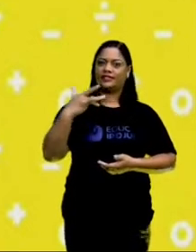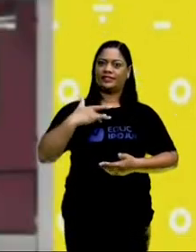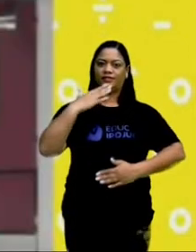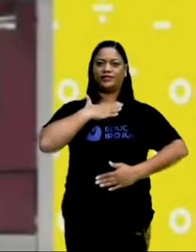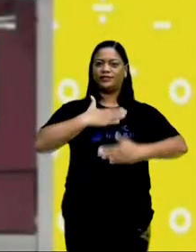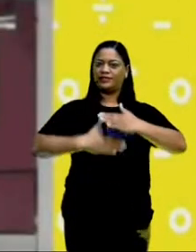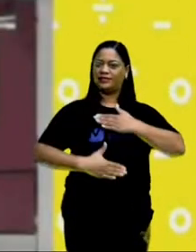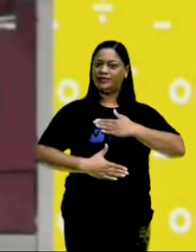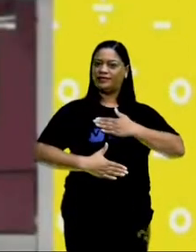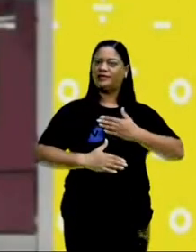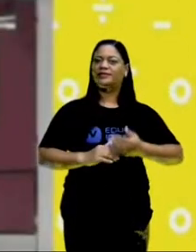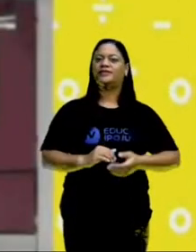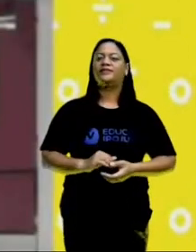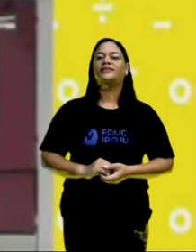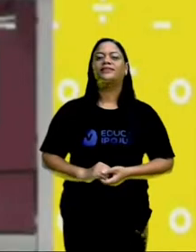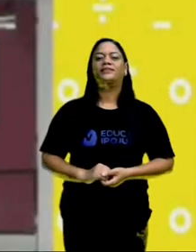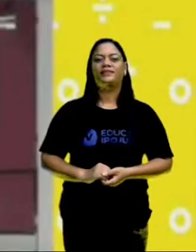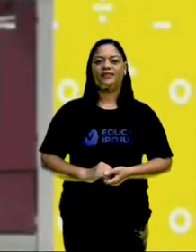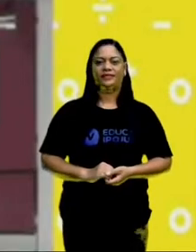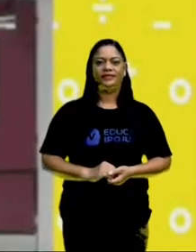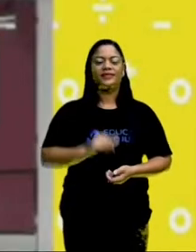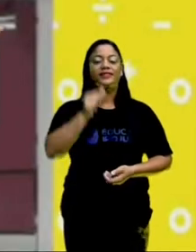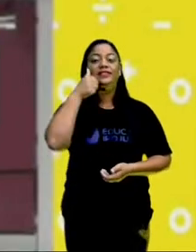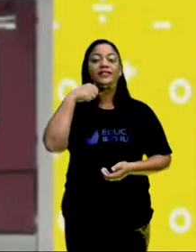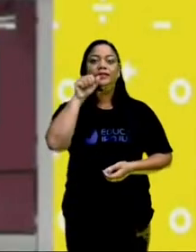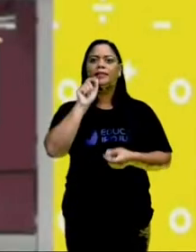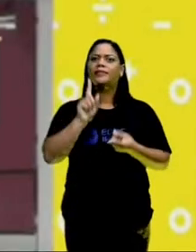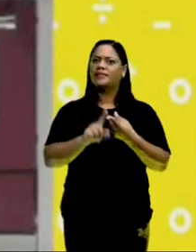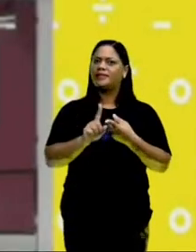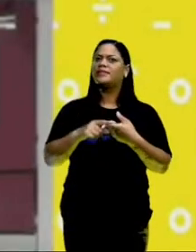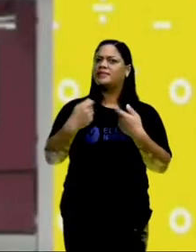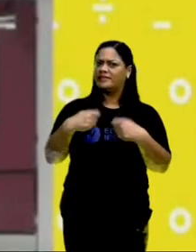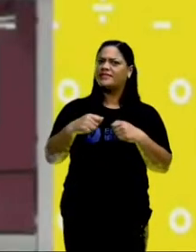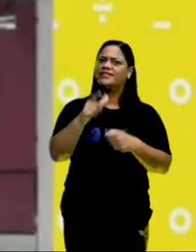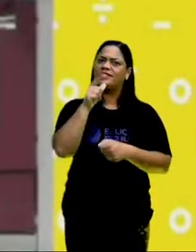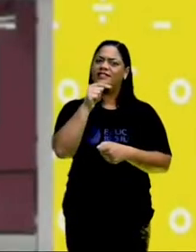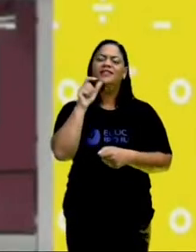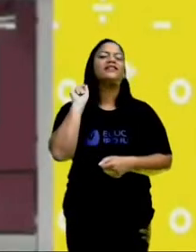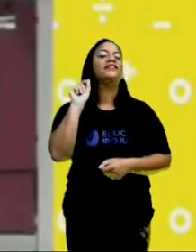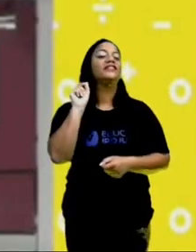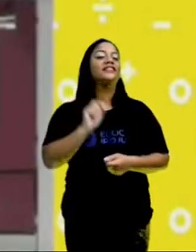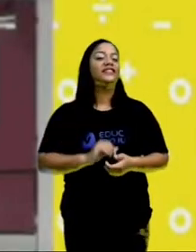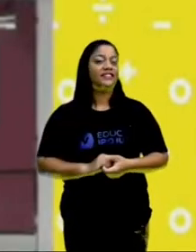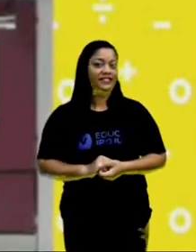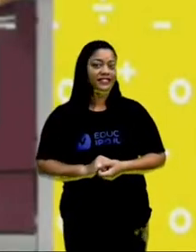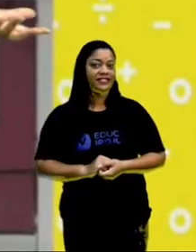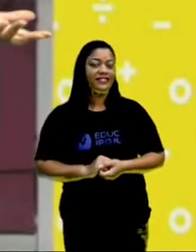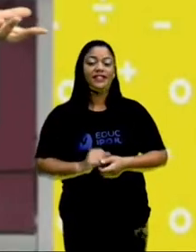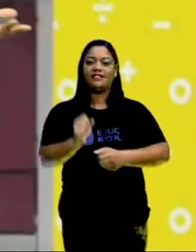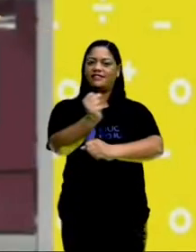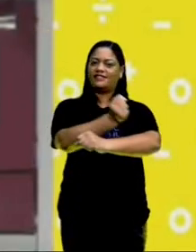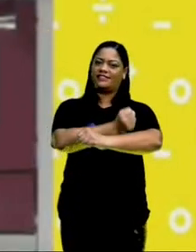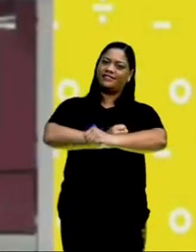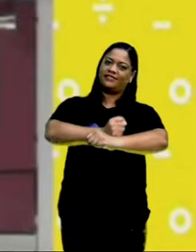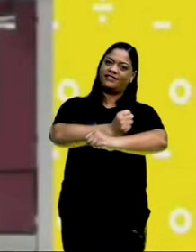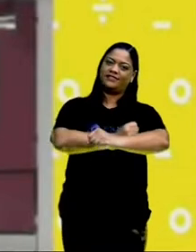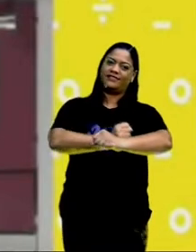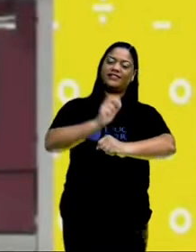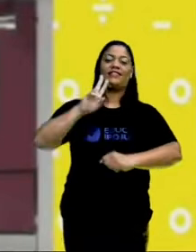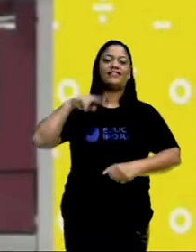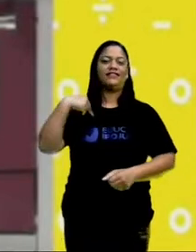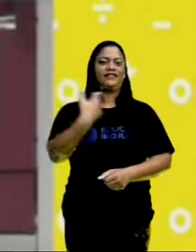corpo. A mamãe também precisa da água. Para quê? Para cozinhar